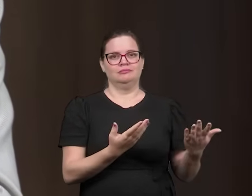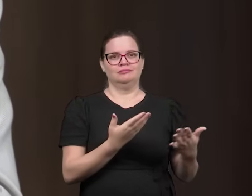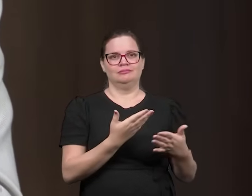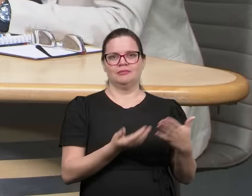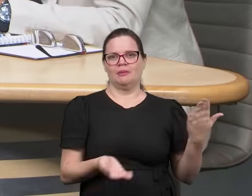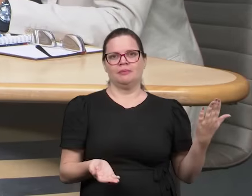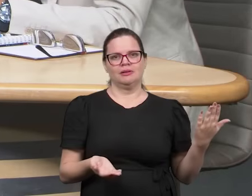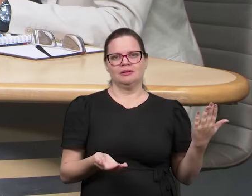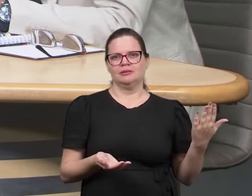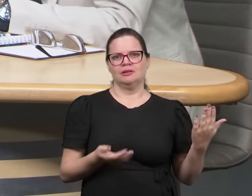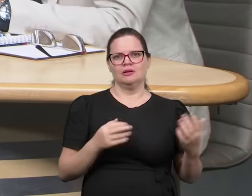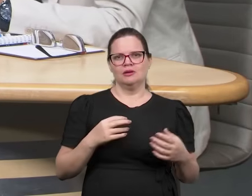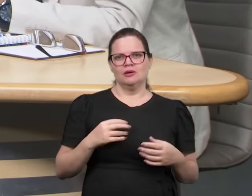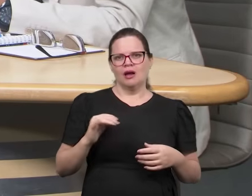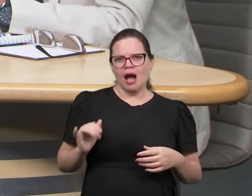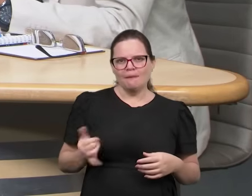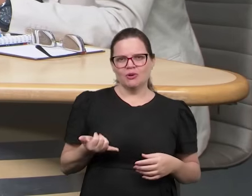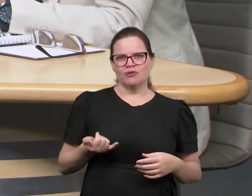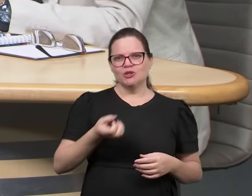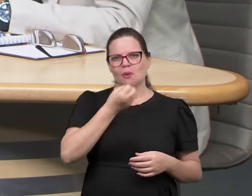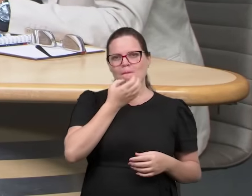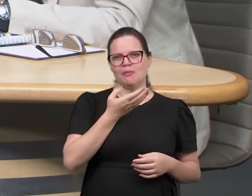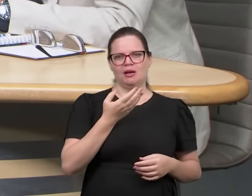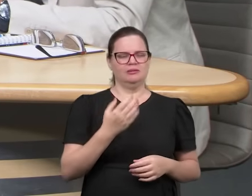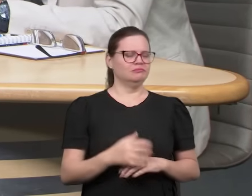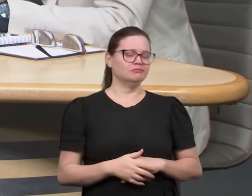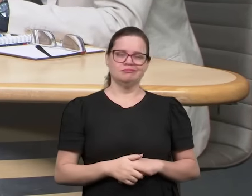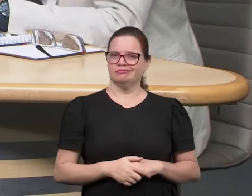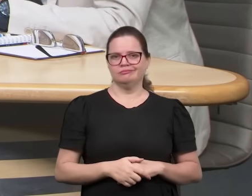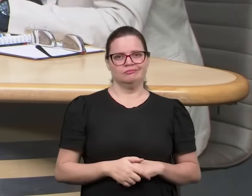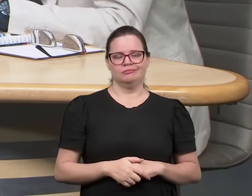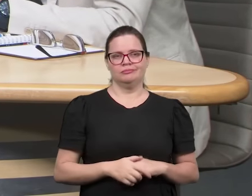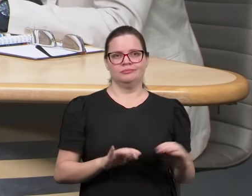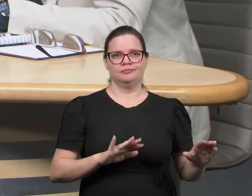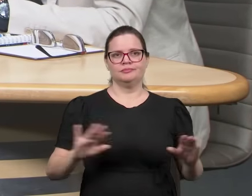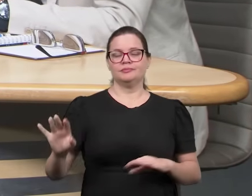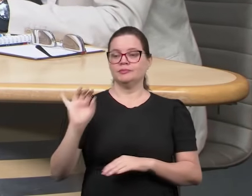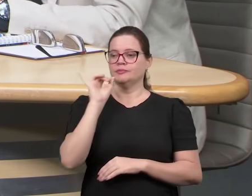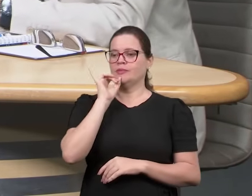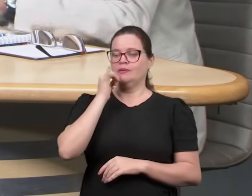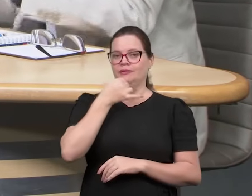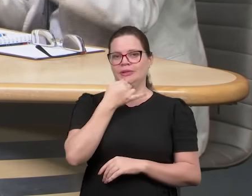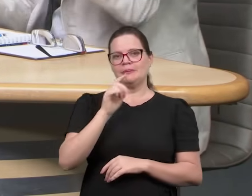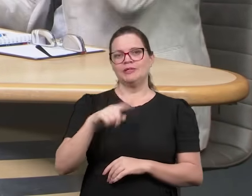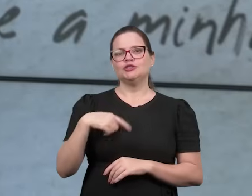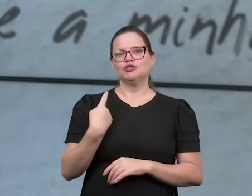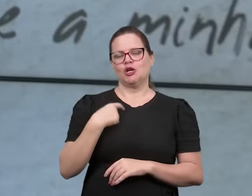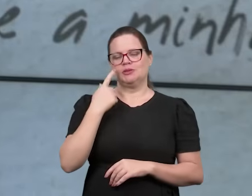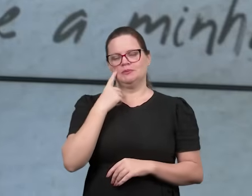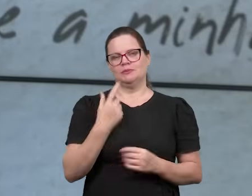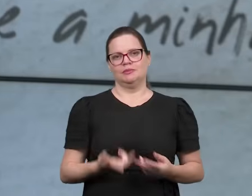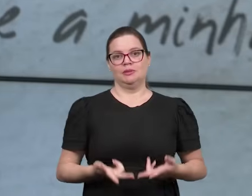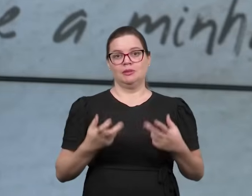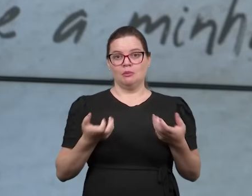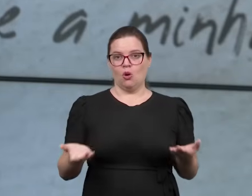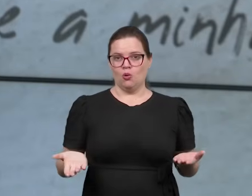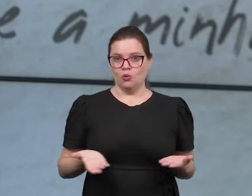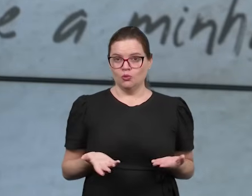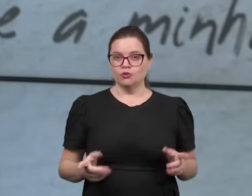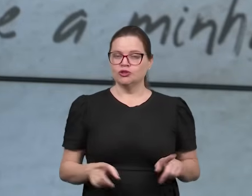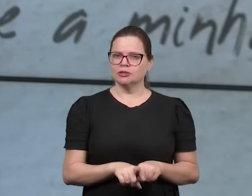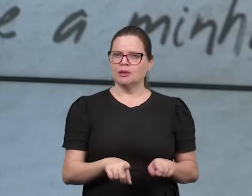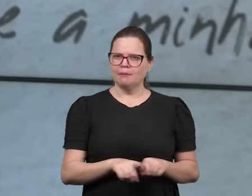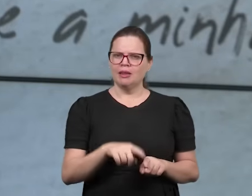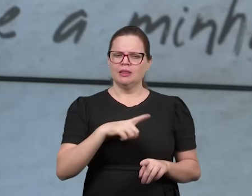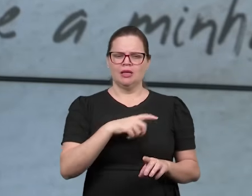aqueles talentos foram muito mal usados no sentido espiritual das coisas do Senhor, né? Infelizmente, a gente percebe nos nossos dias, né,